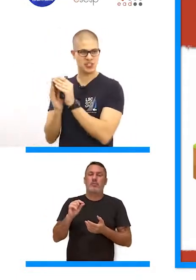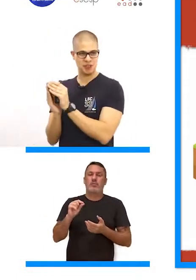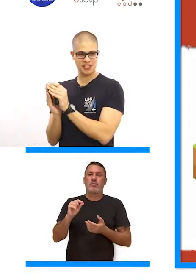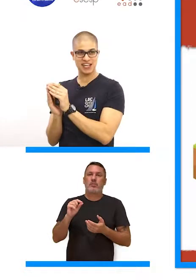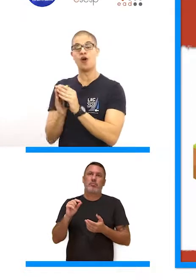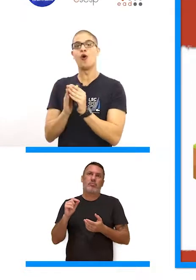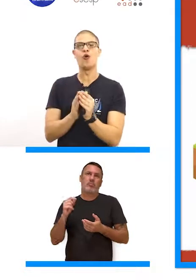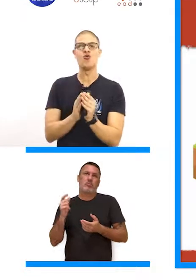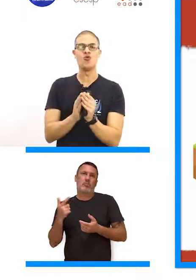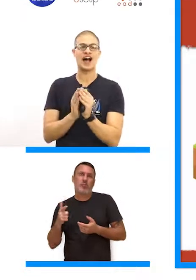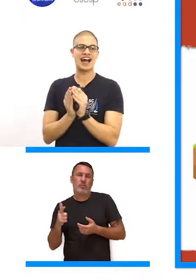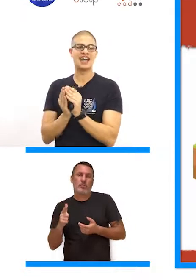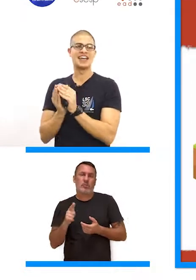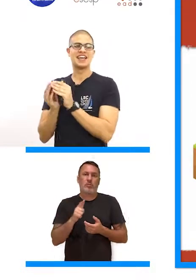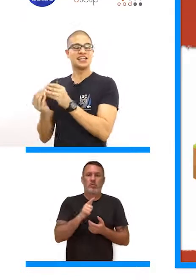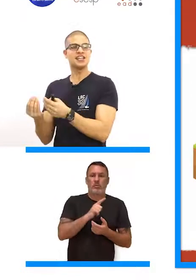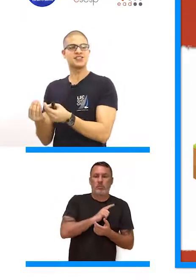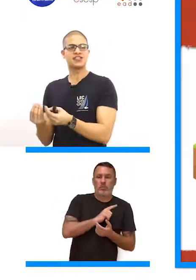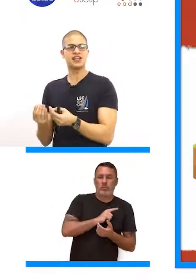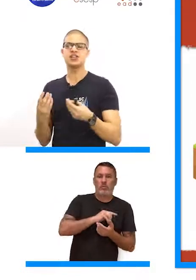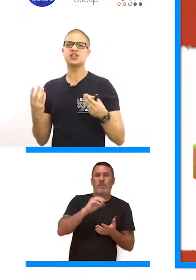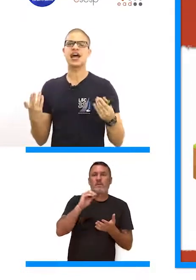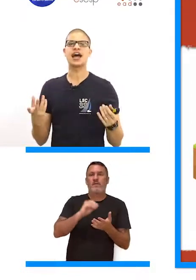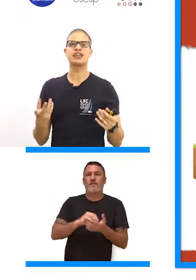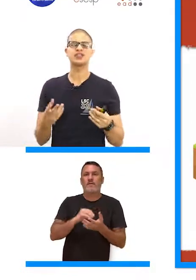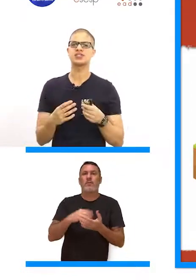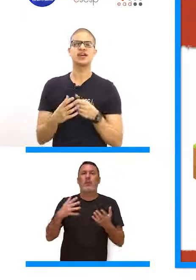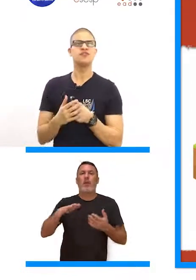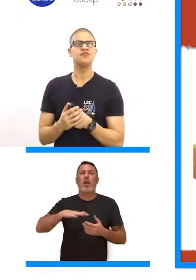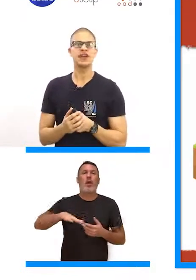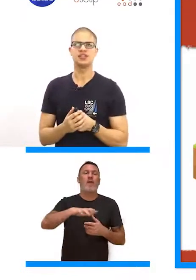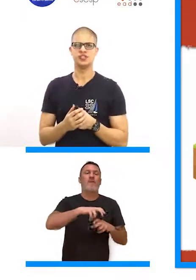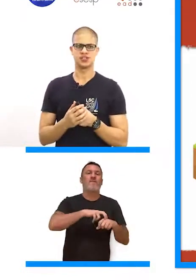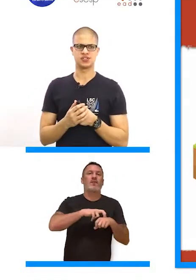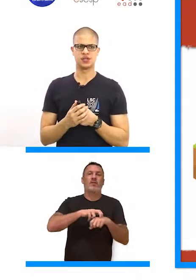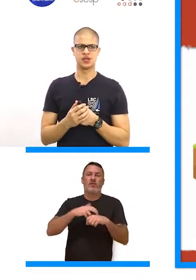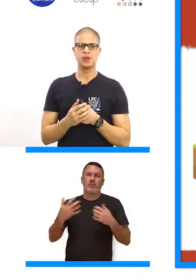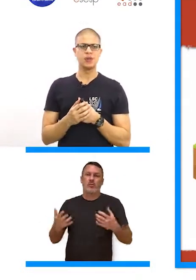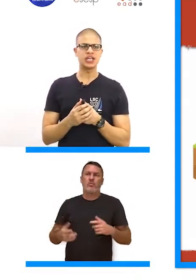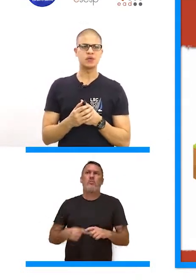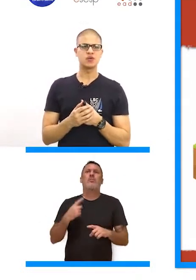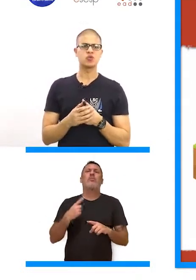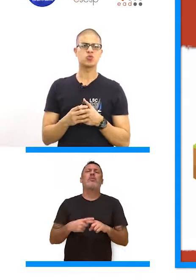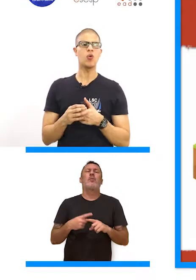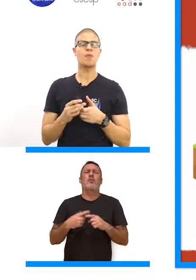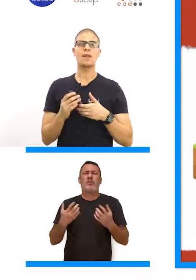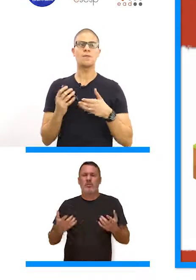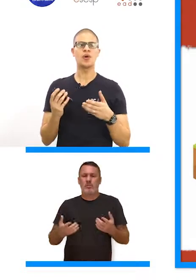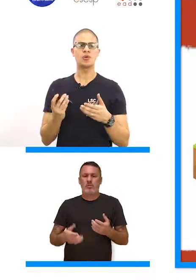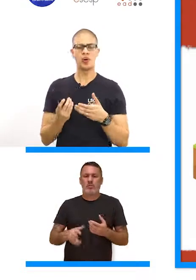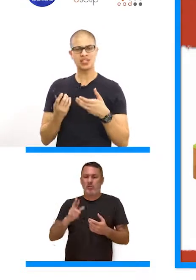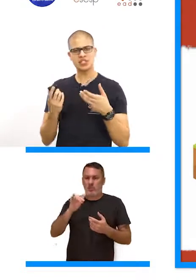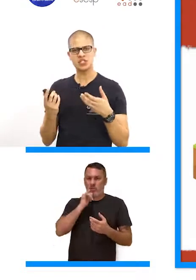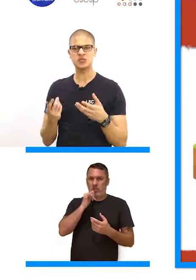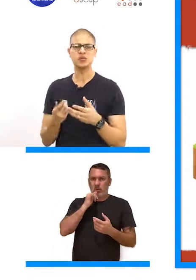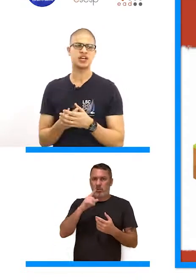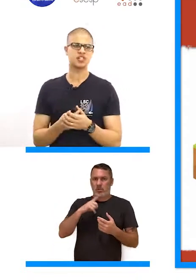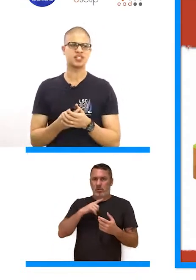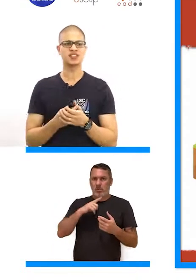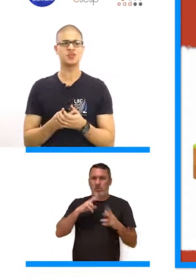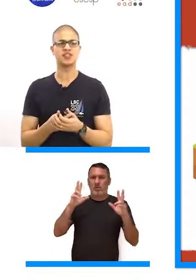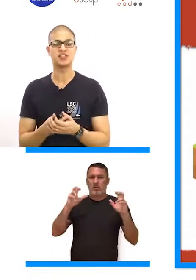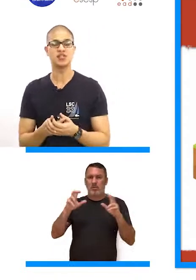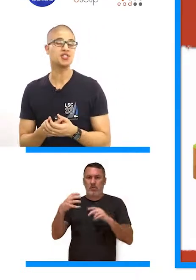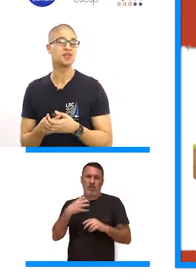existência tímida ou a inexistência de áreas verdes. Por quê, meus amores? Qual é um papel importantíssimo